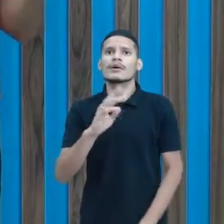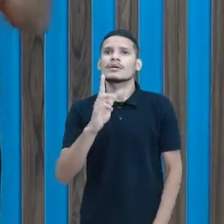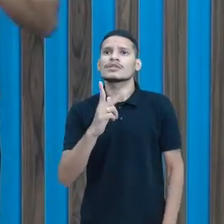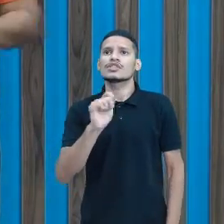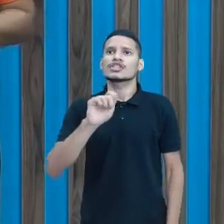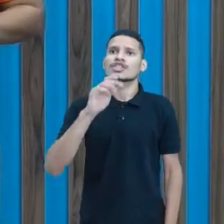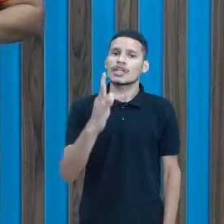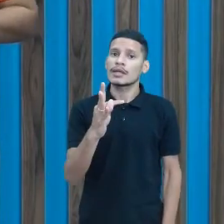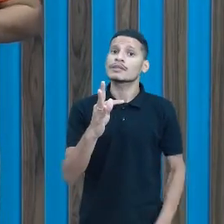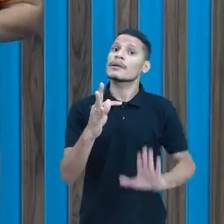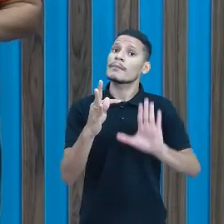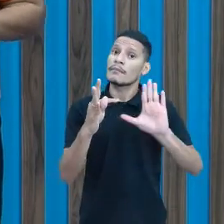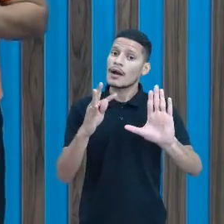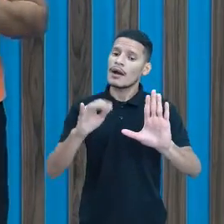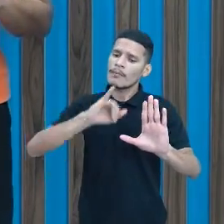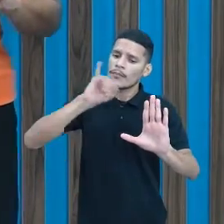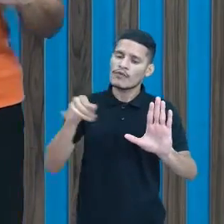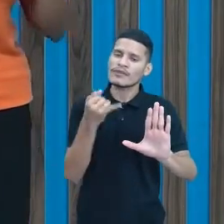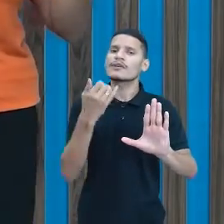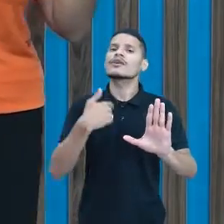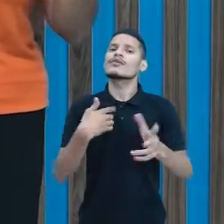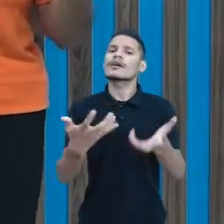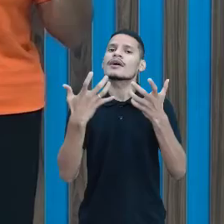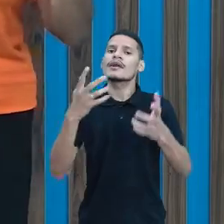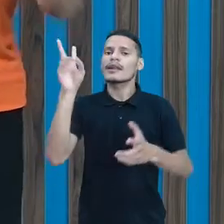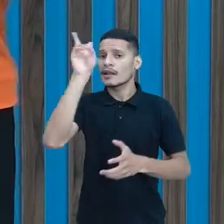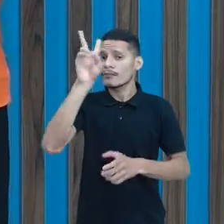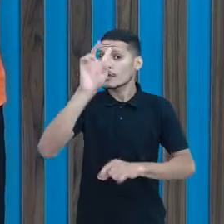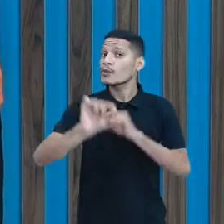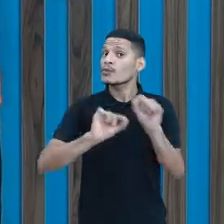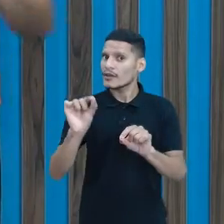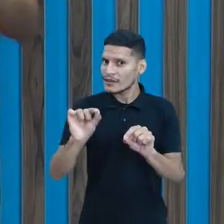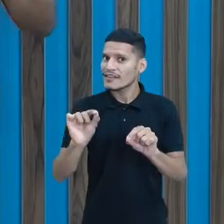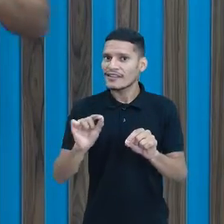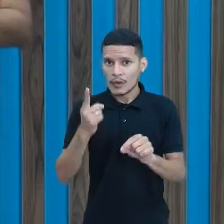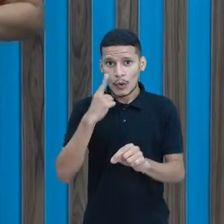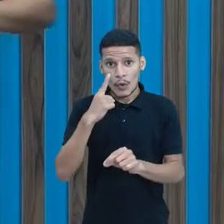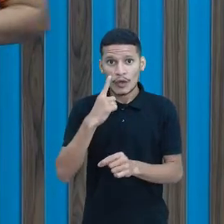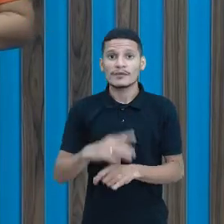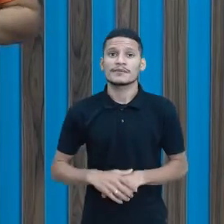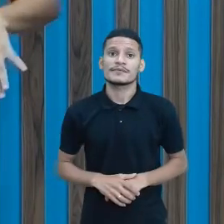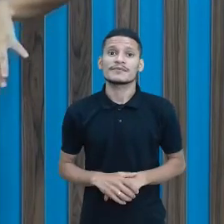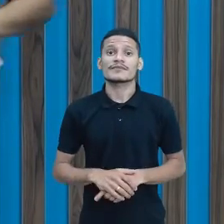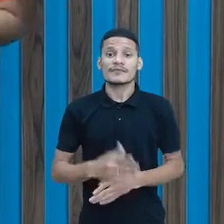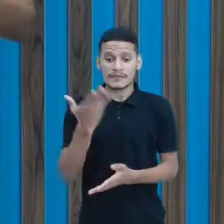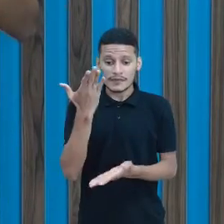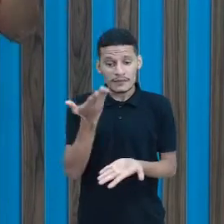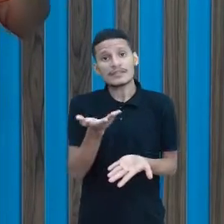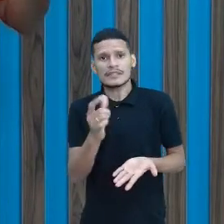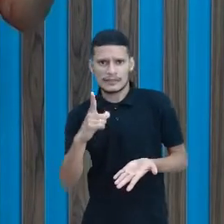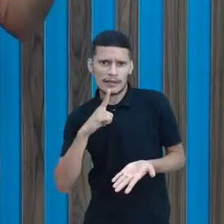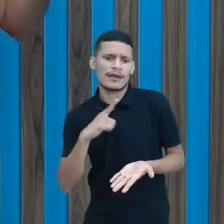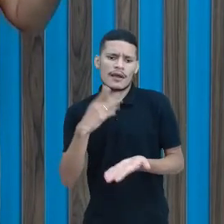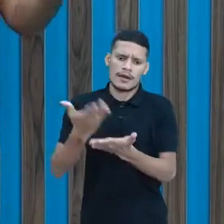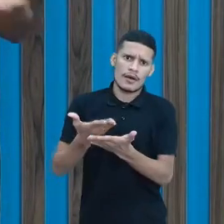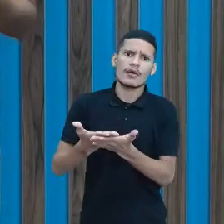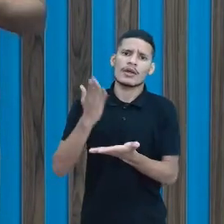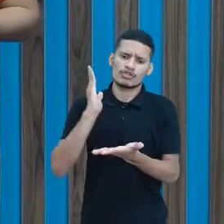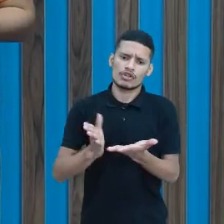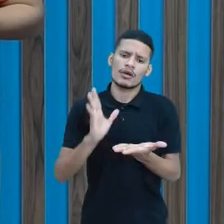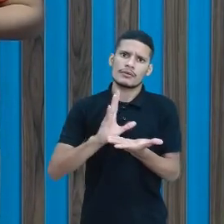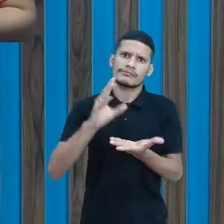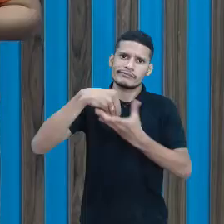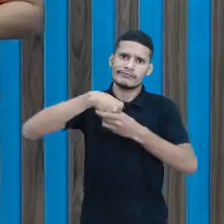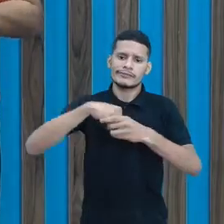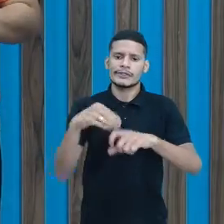E aproveitando, a gente precisa lembrar o quê? Que, além das nossas aulas passarem no